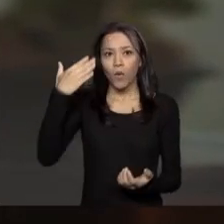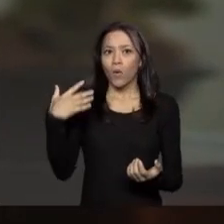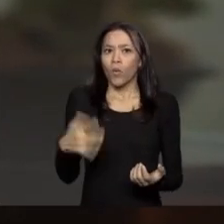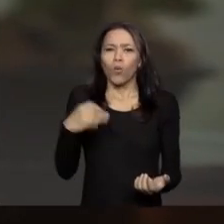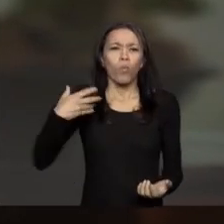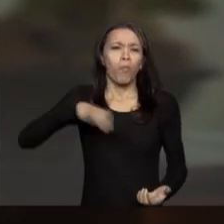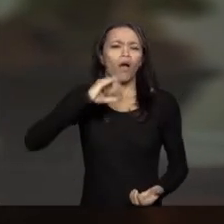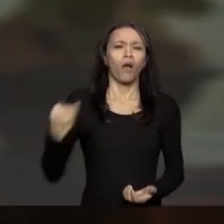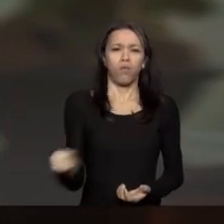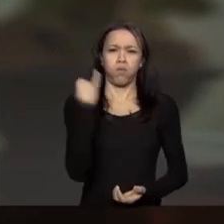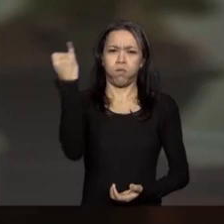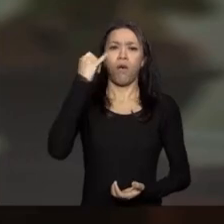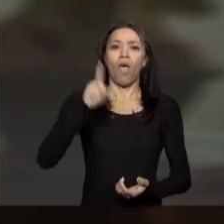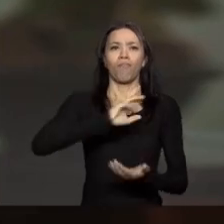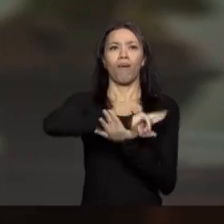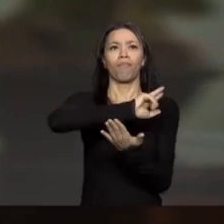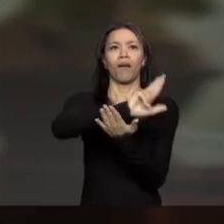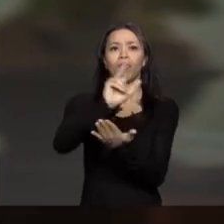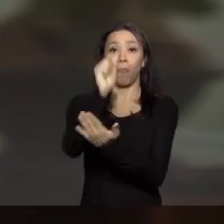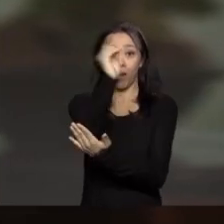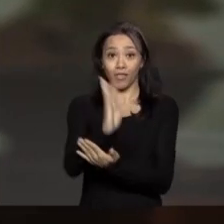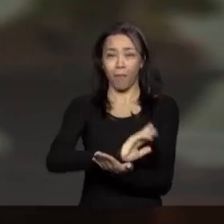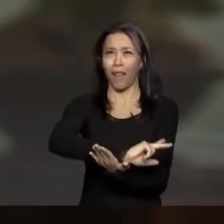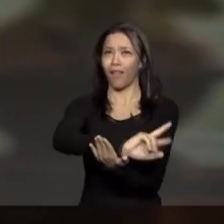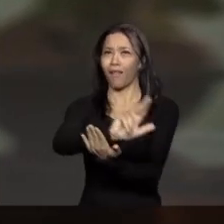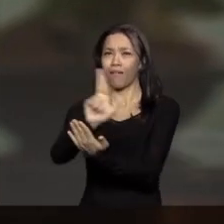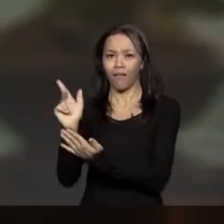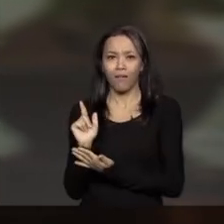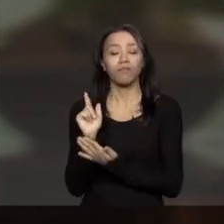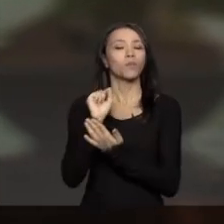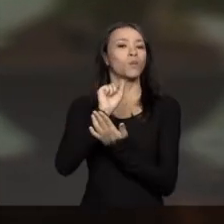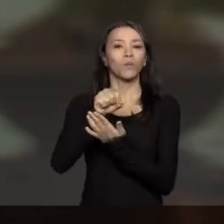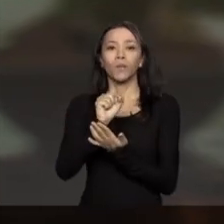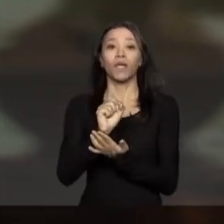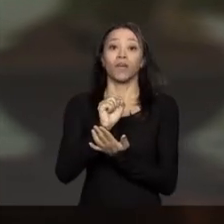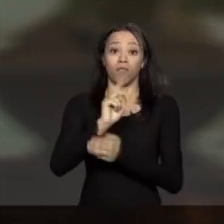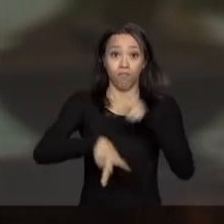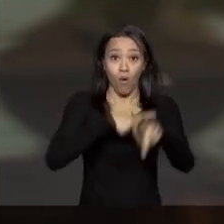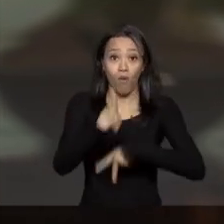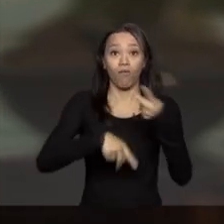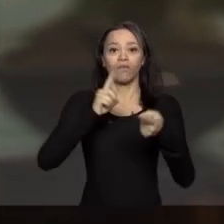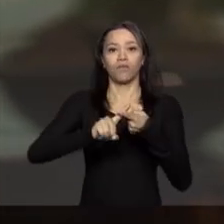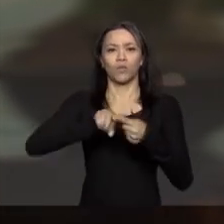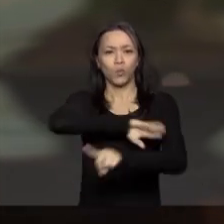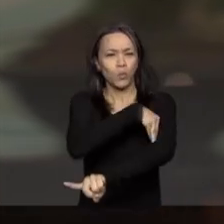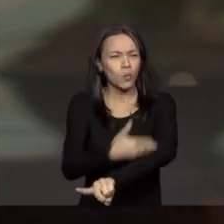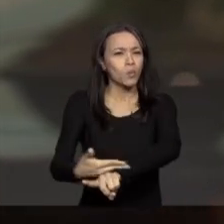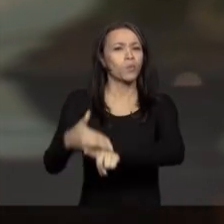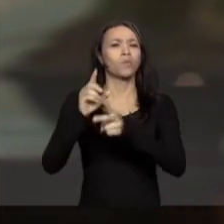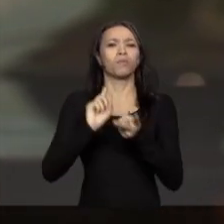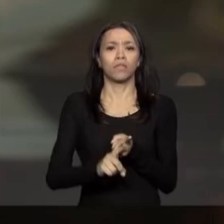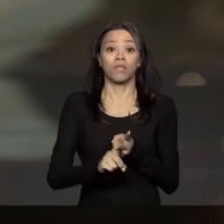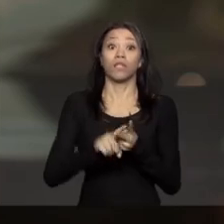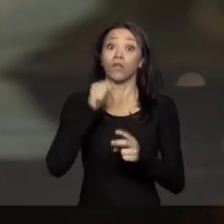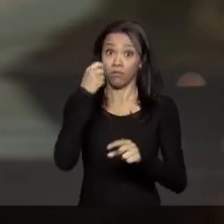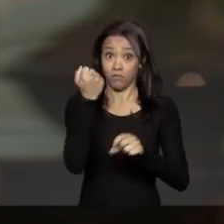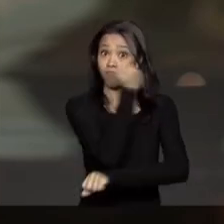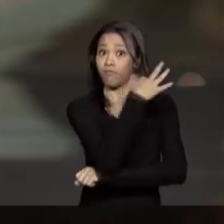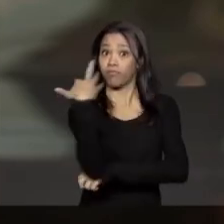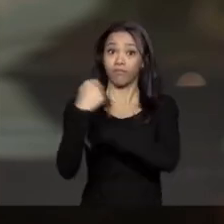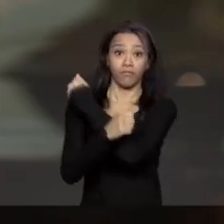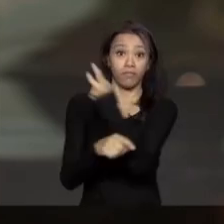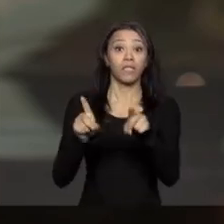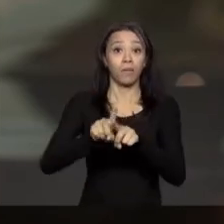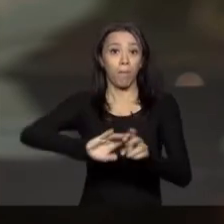riquezas do Brasil é Nossa diversidade a diversidade de nossa população dos nossos costumes do